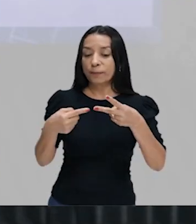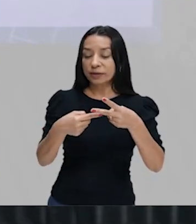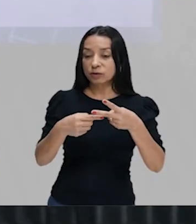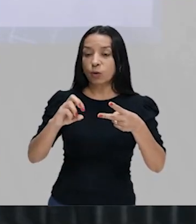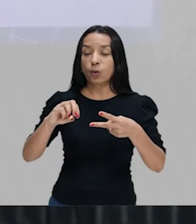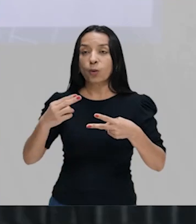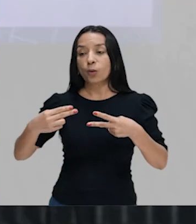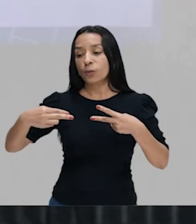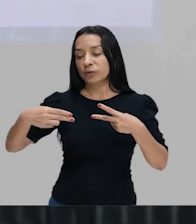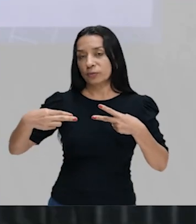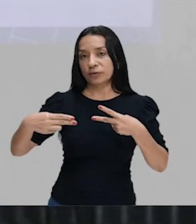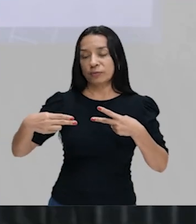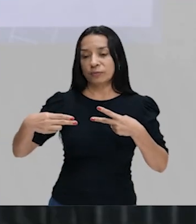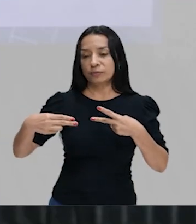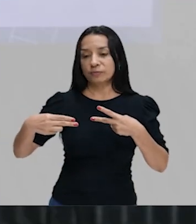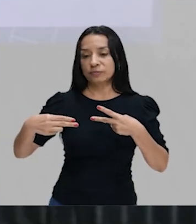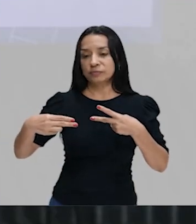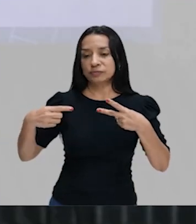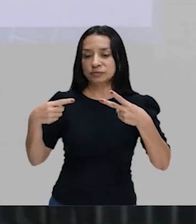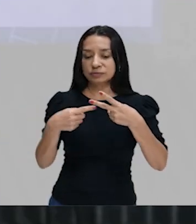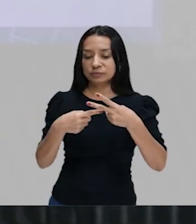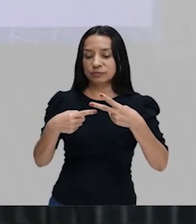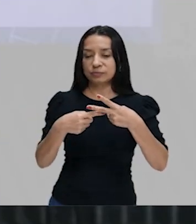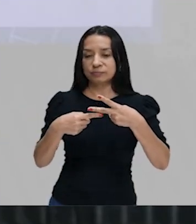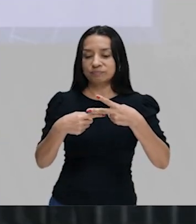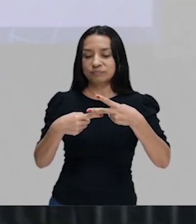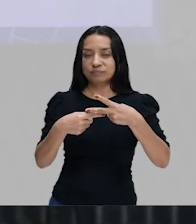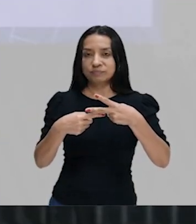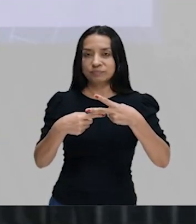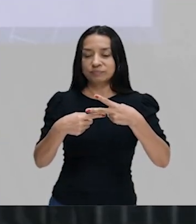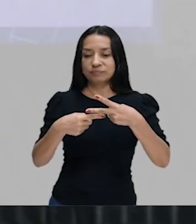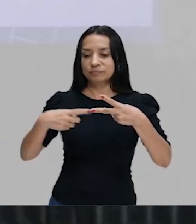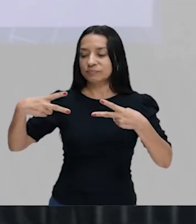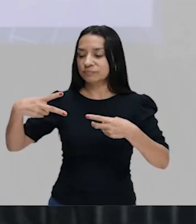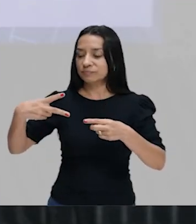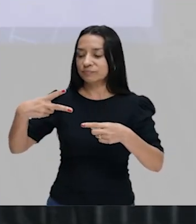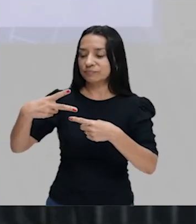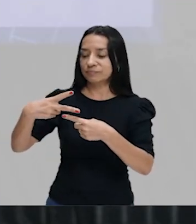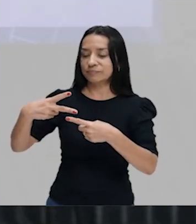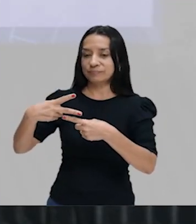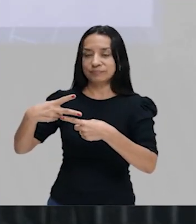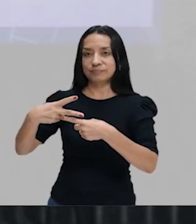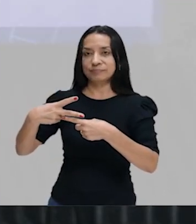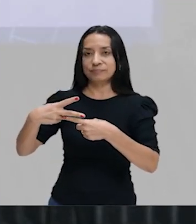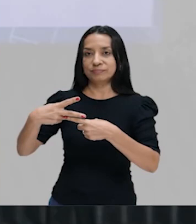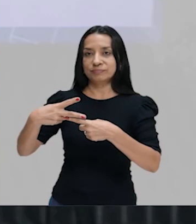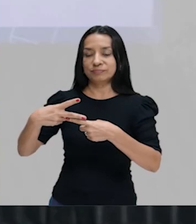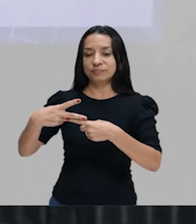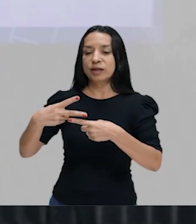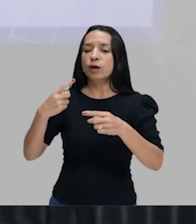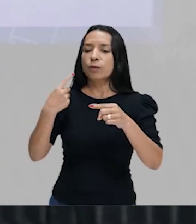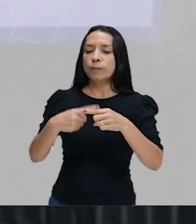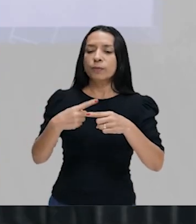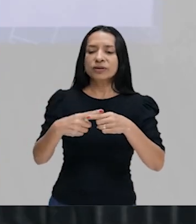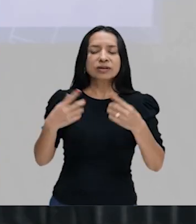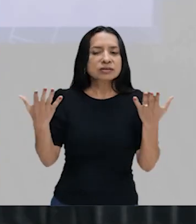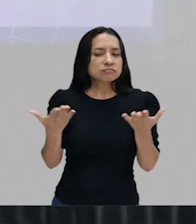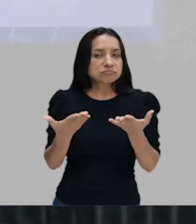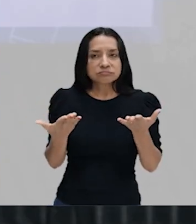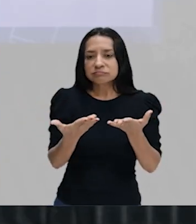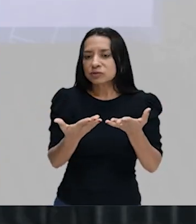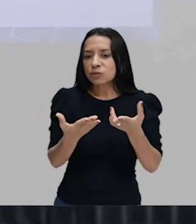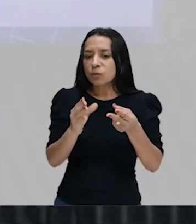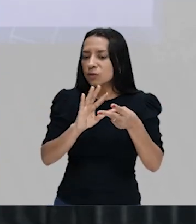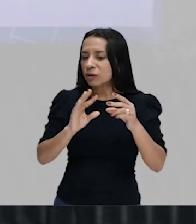ou seja, tinha uma barrinha aqui, ó, nos dois símbolos, nas duas desigualdades, tá? E por que que